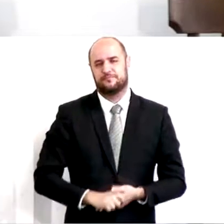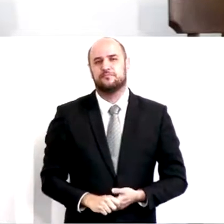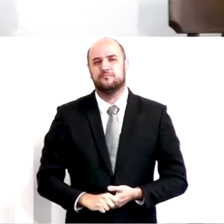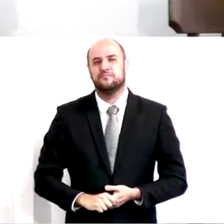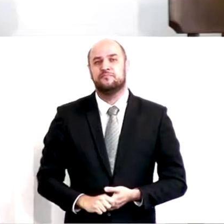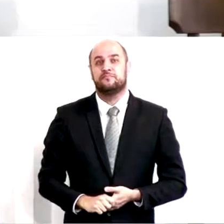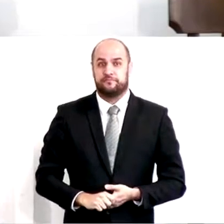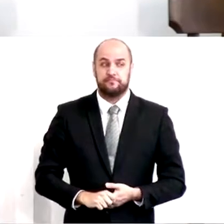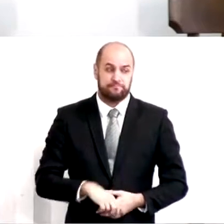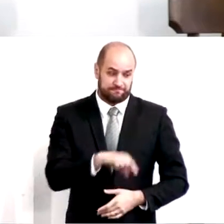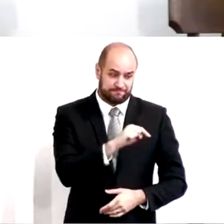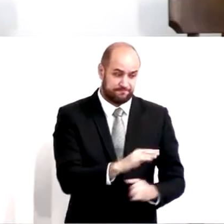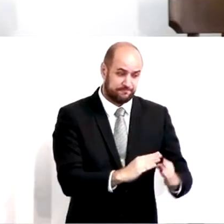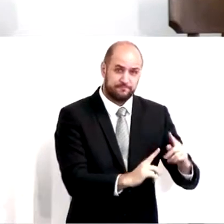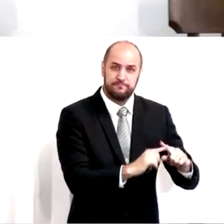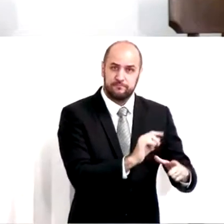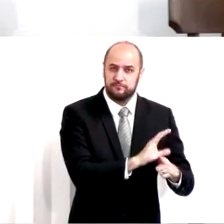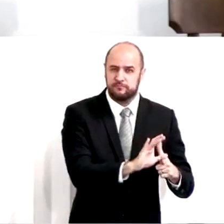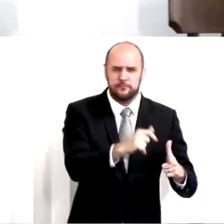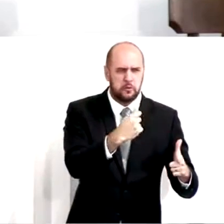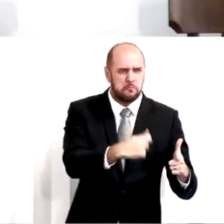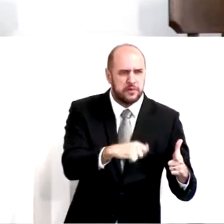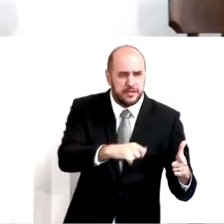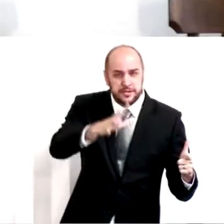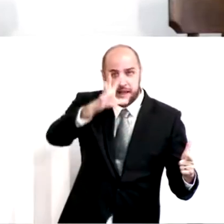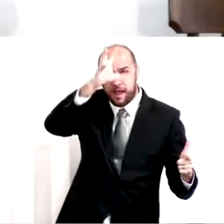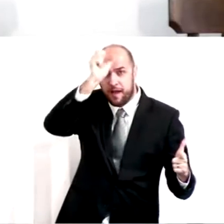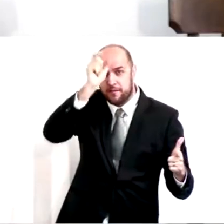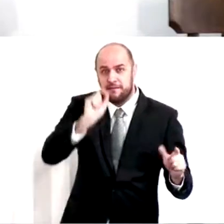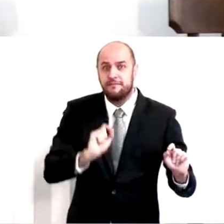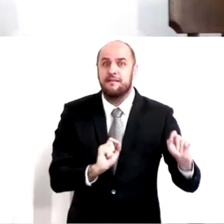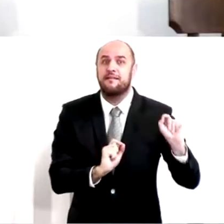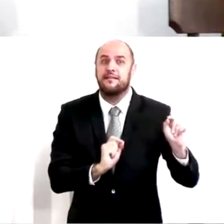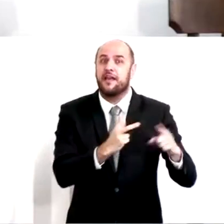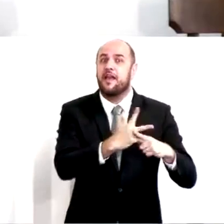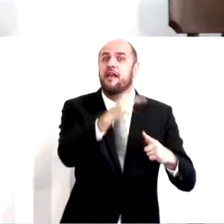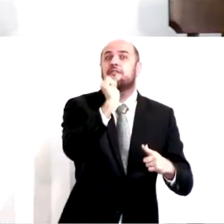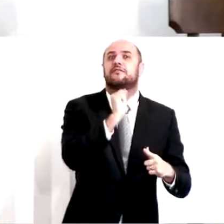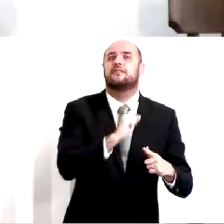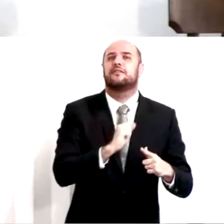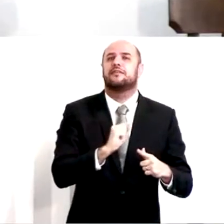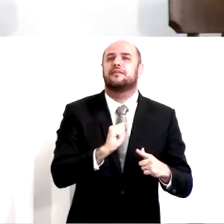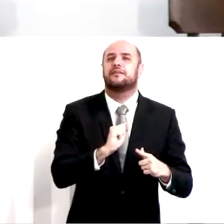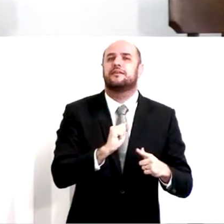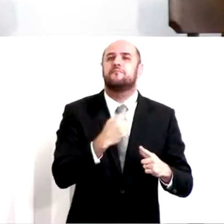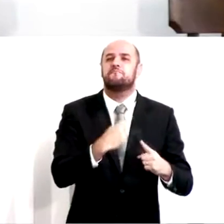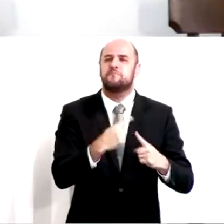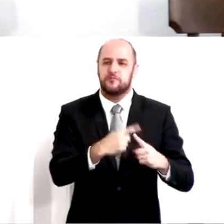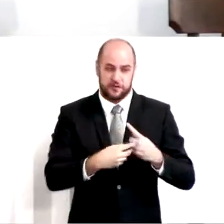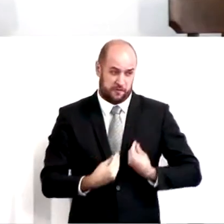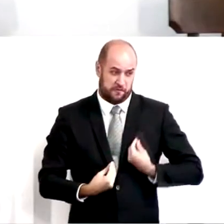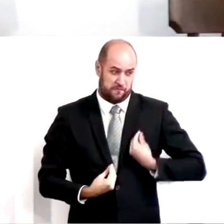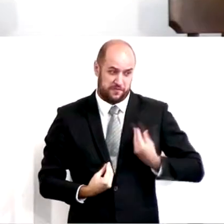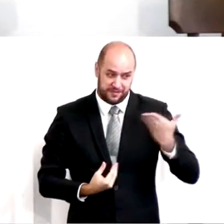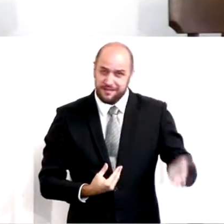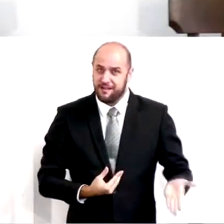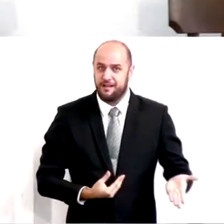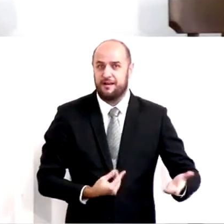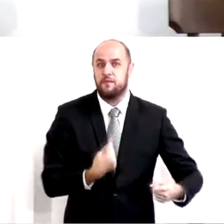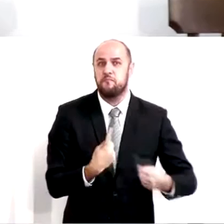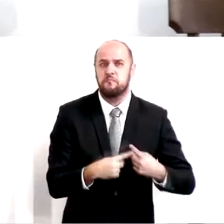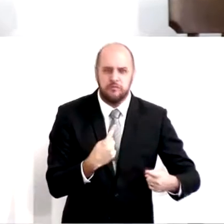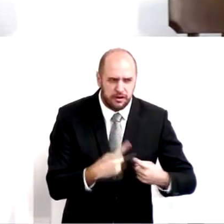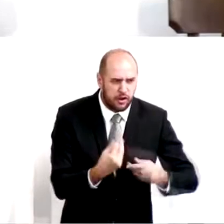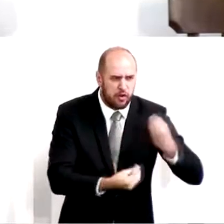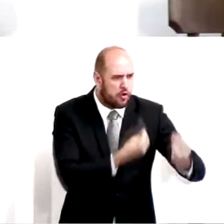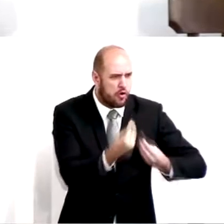A igreja de Corinto precisaria saber desde muito cedo quem era o vencedor, quem era o vitorioso, por que ela existia, por que ela estava ali,